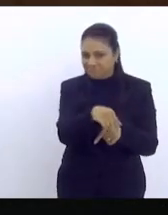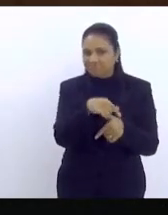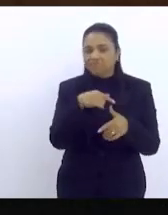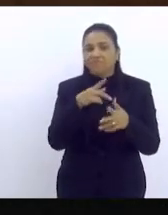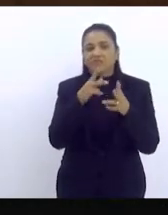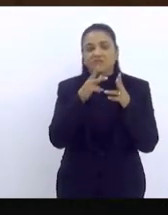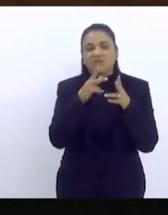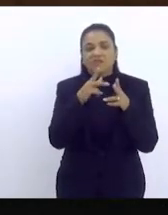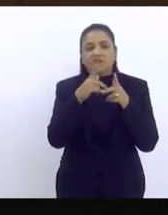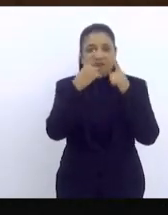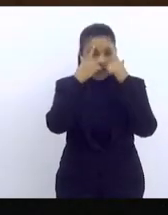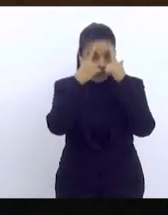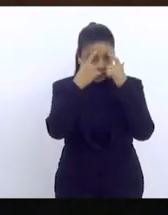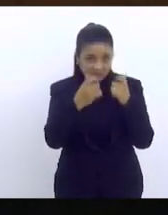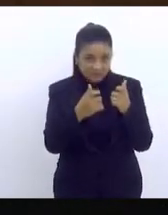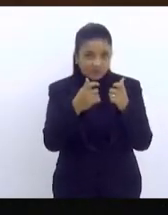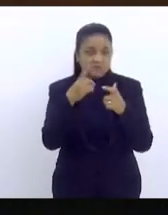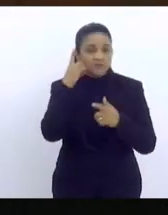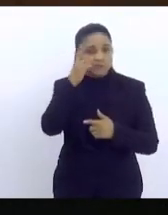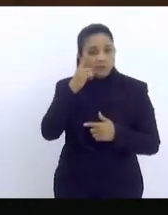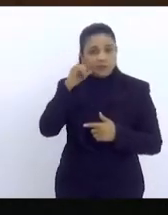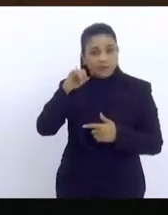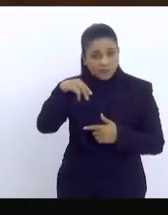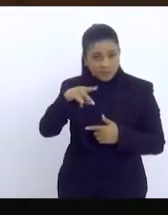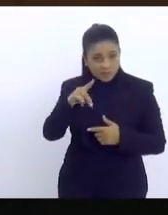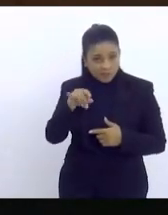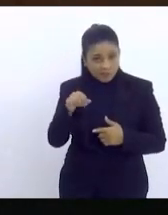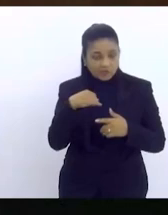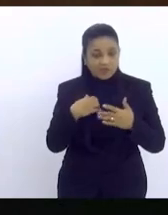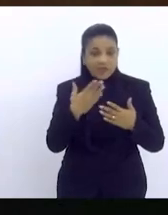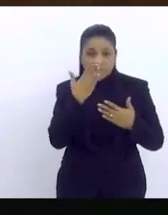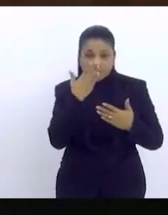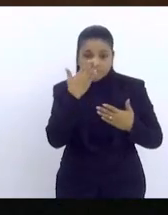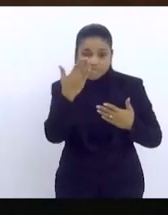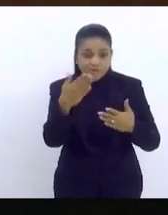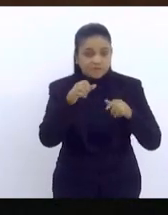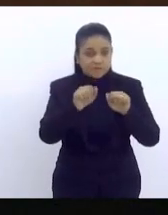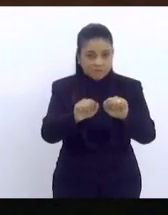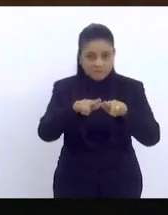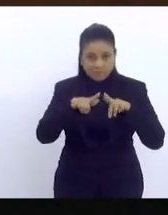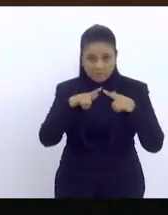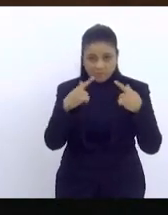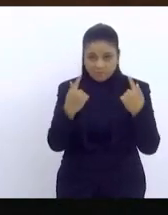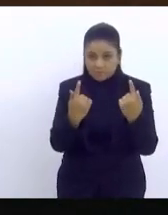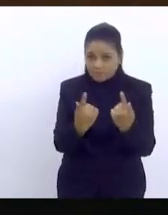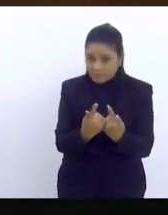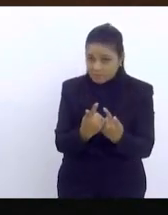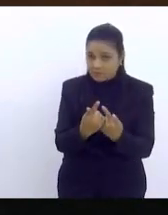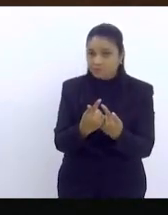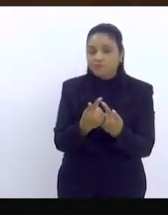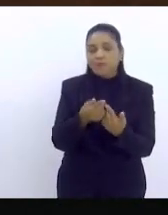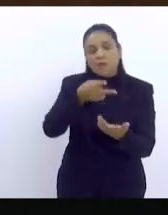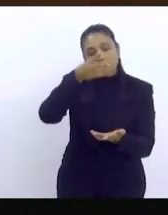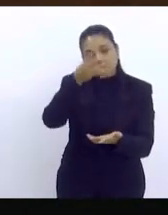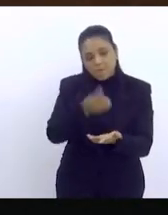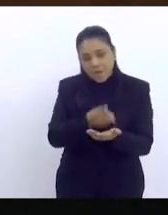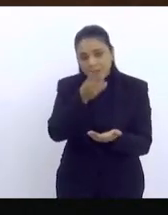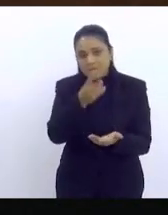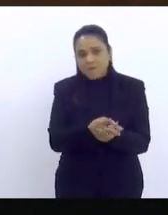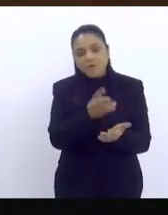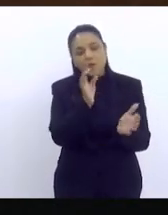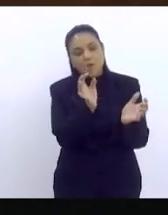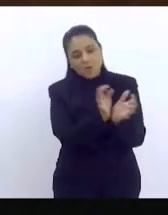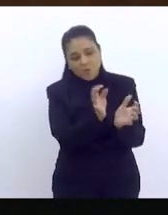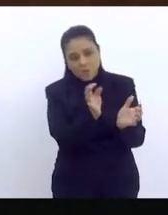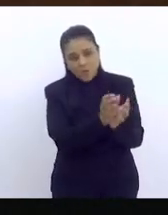de ontem que agrediram a deputada índia na frente da sede do Parlamento Fluminense é a mesma militância de meia dúzia